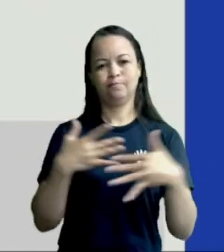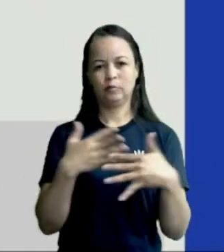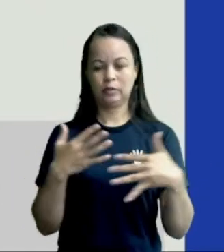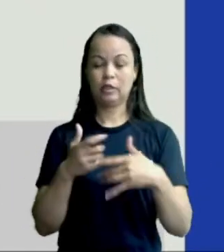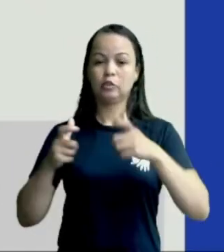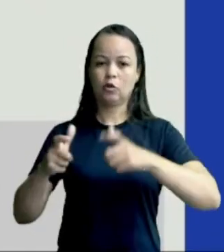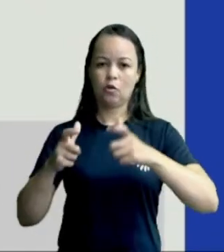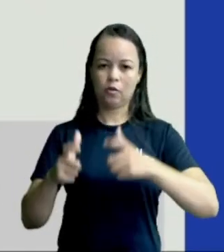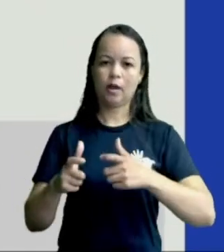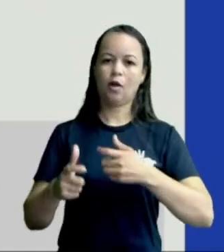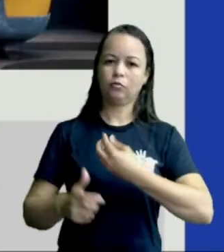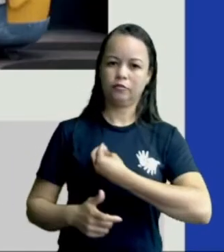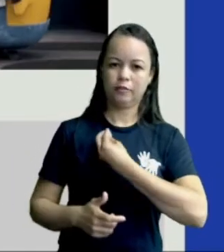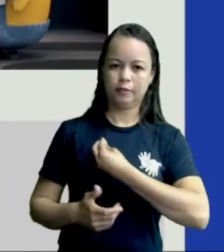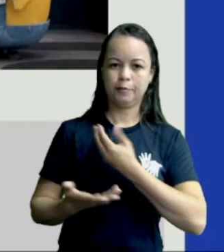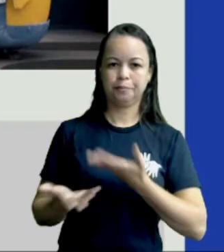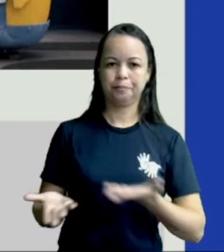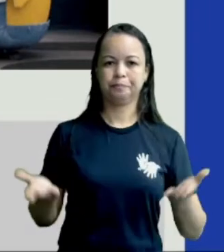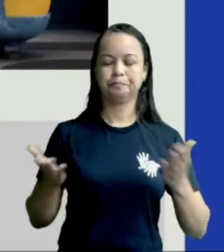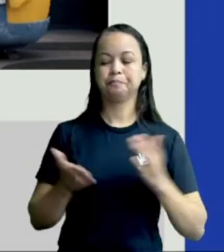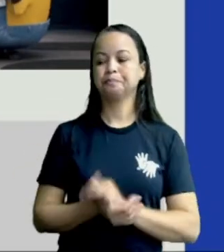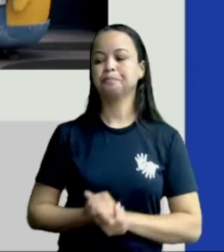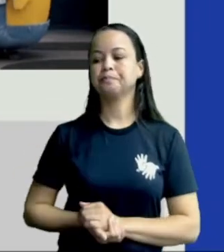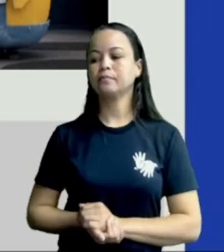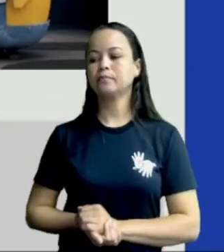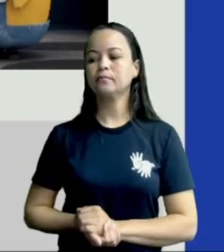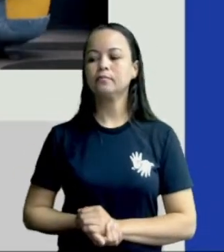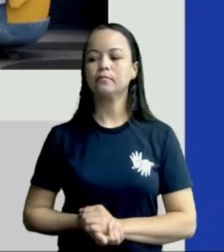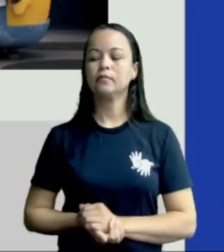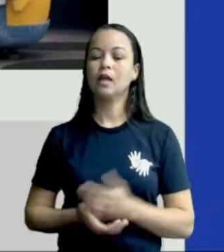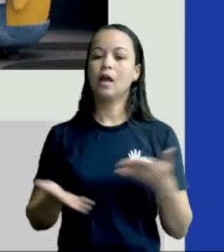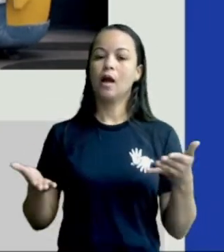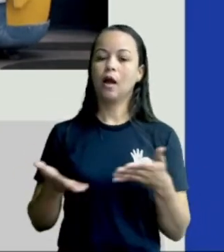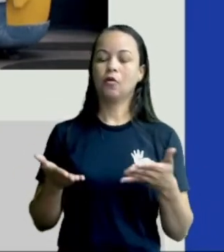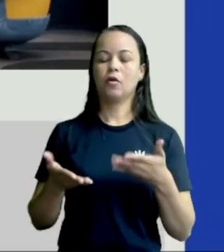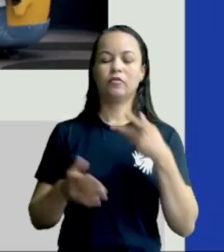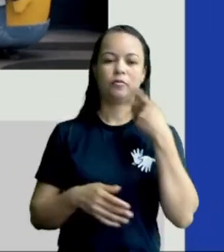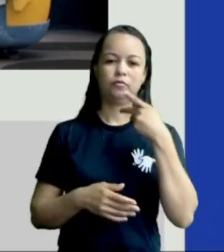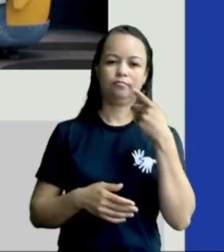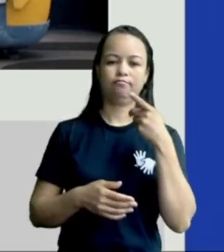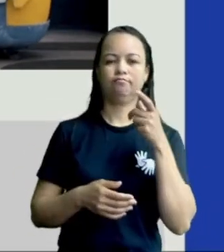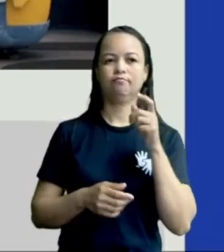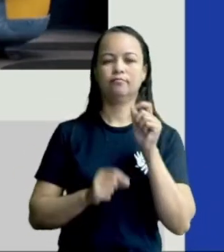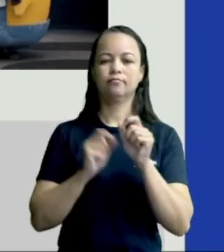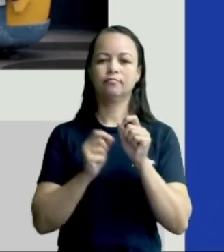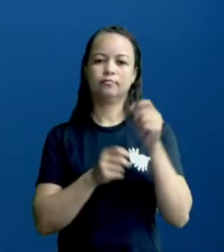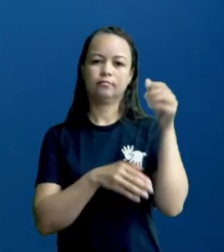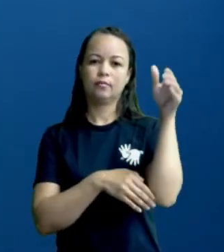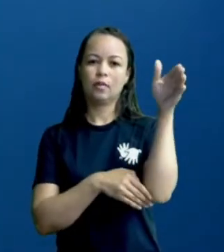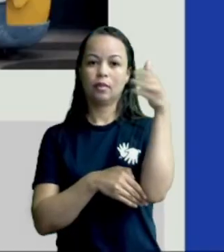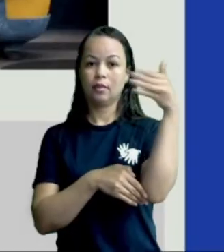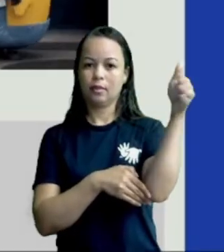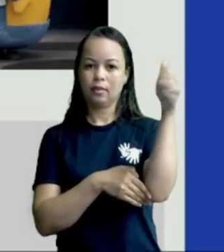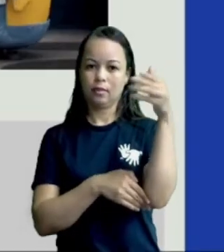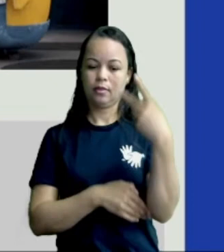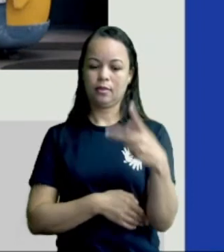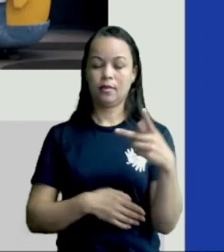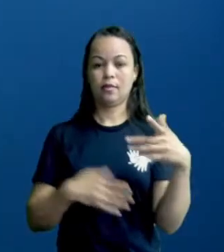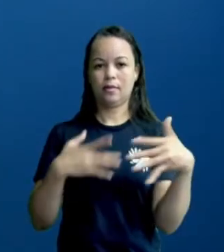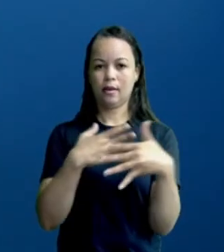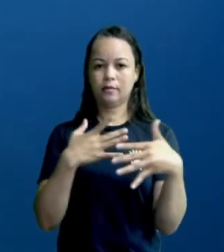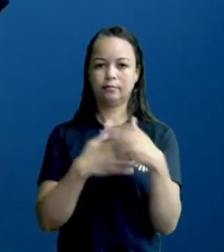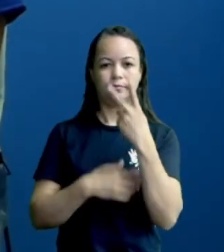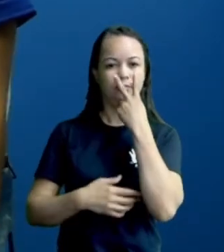seu local de origem. Certo? Vamos falar um pouco da bandeira de nossa cidade agora. Vê só, essa aqui é a